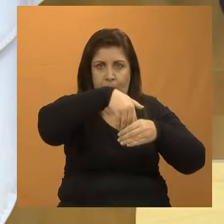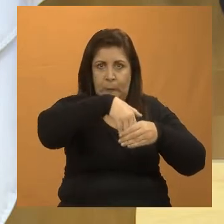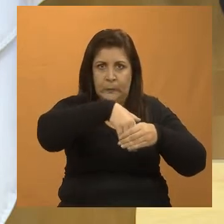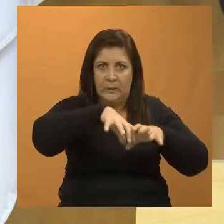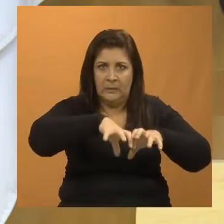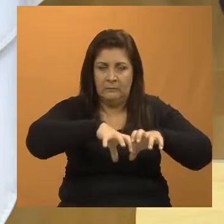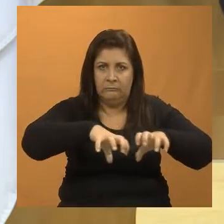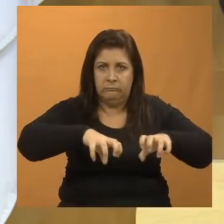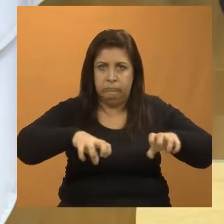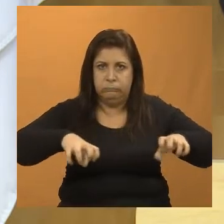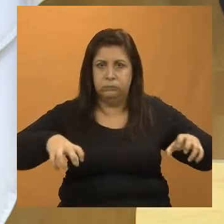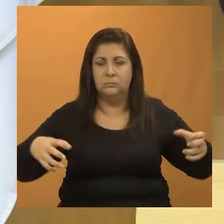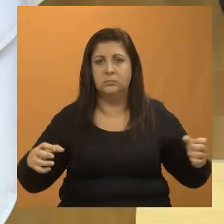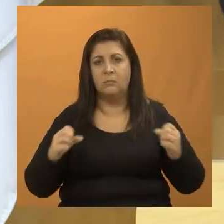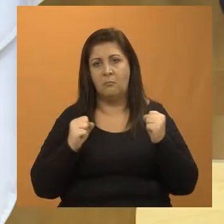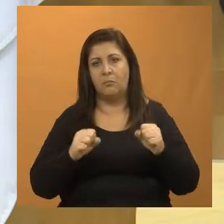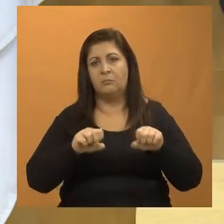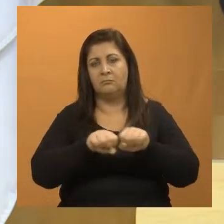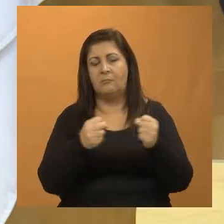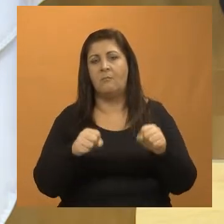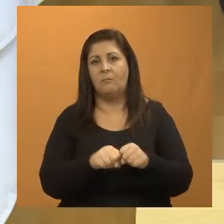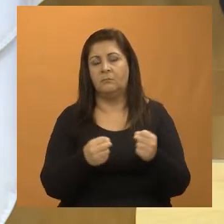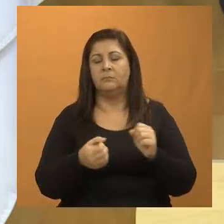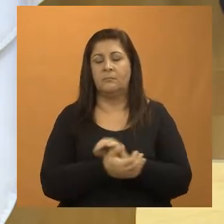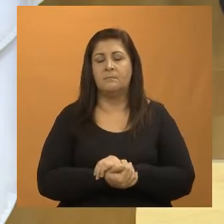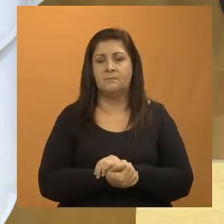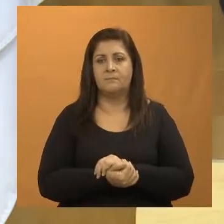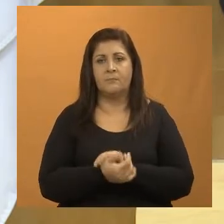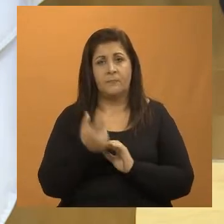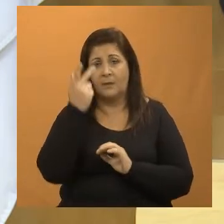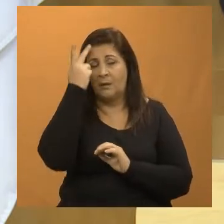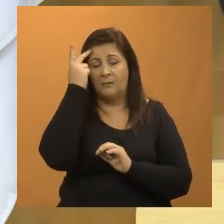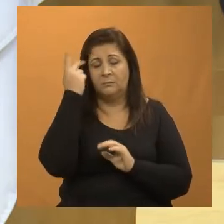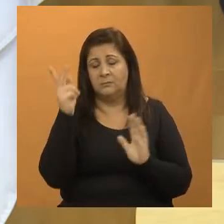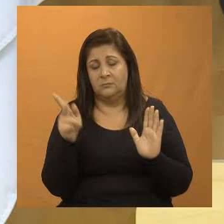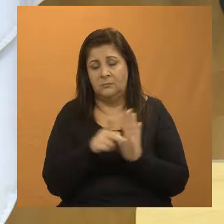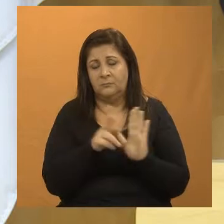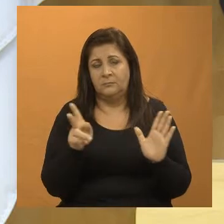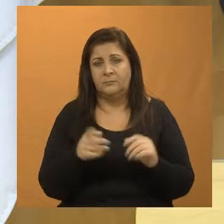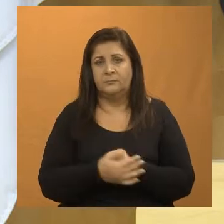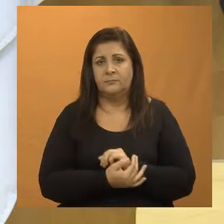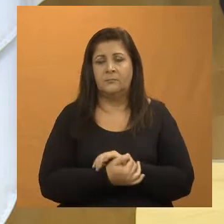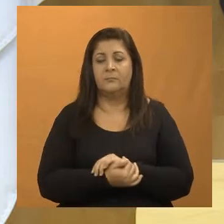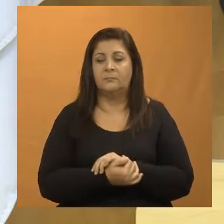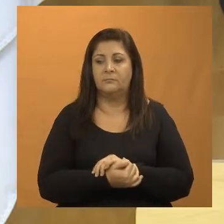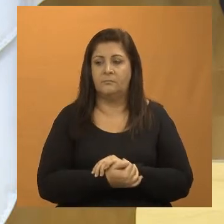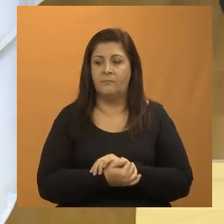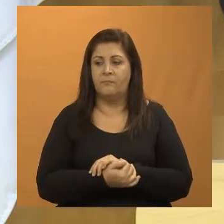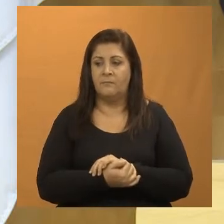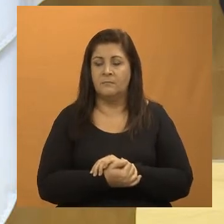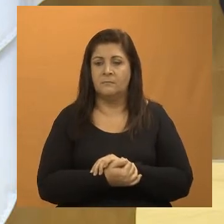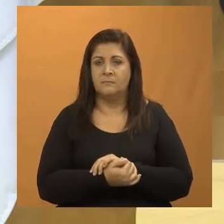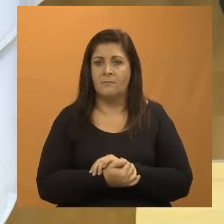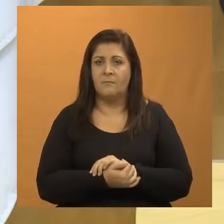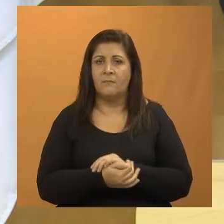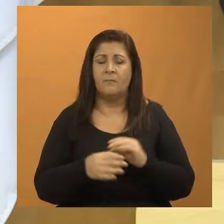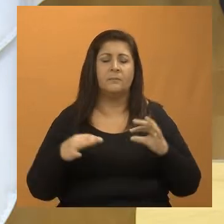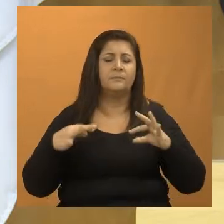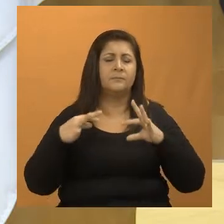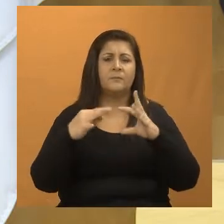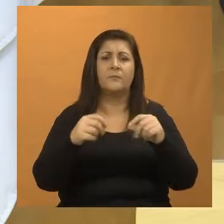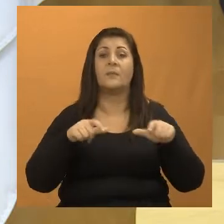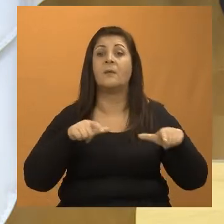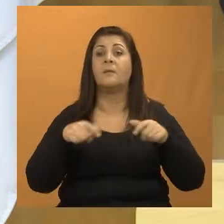seca, diminui e vai fazendo esse serviço. E é natural do concreto isso daí. Todo esse trabalho de reconstrução se